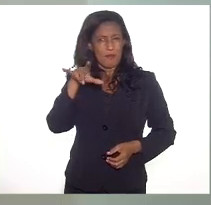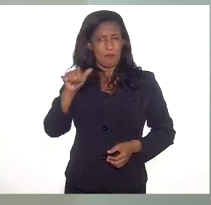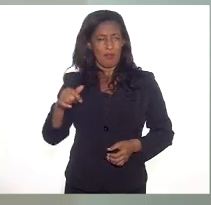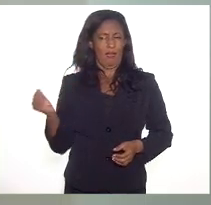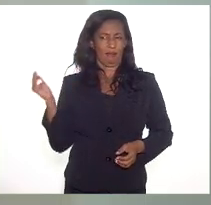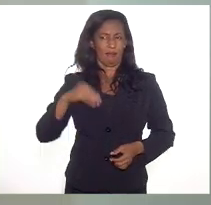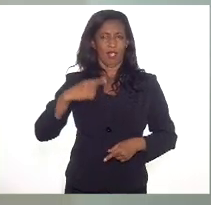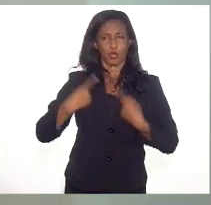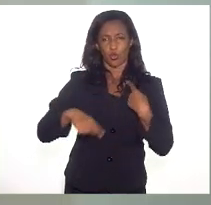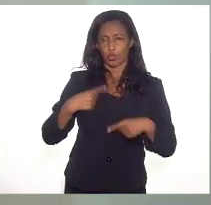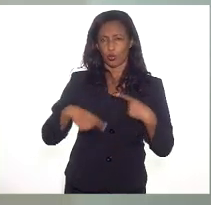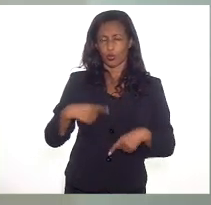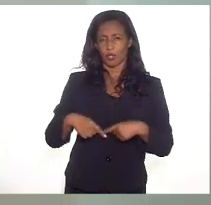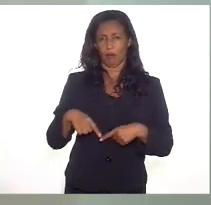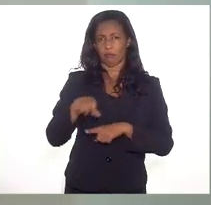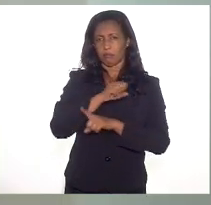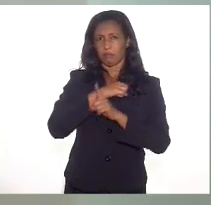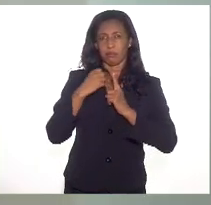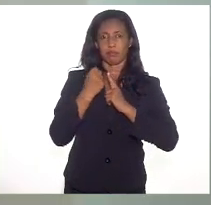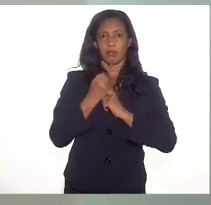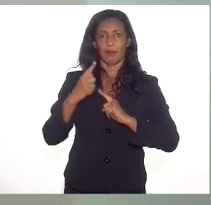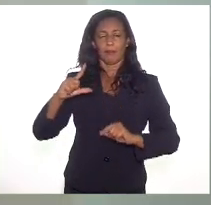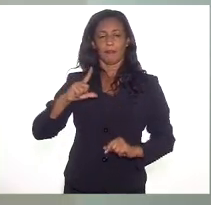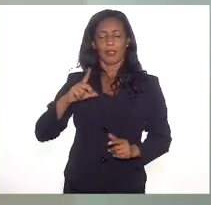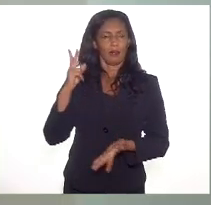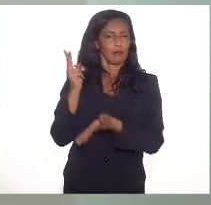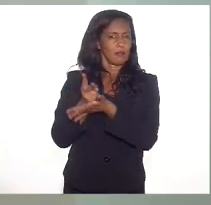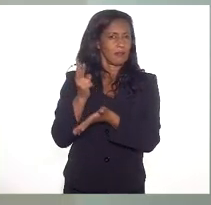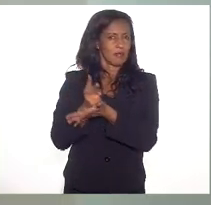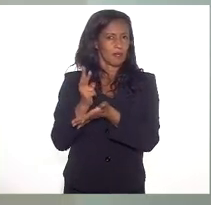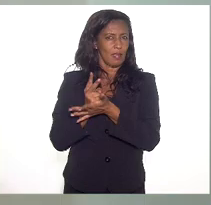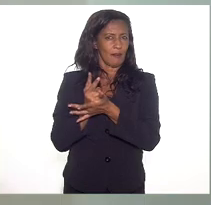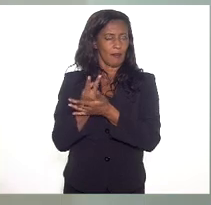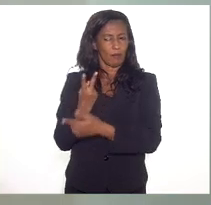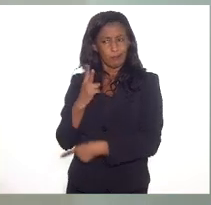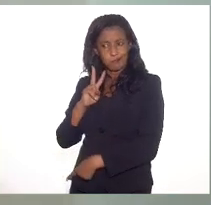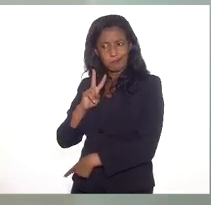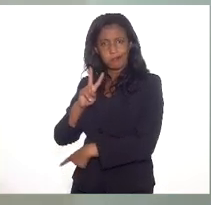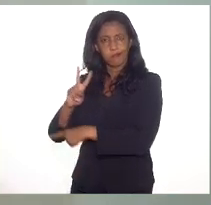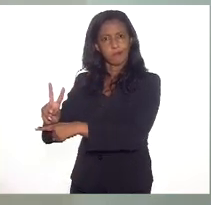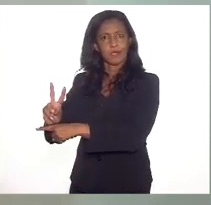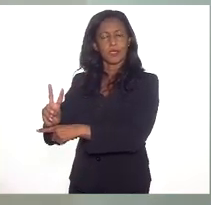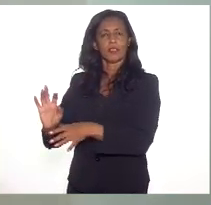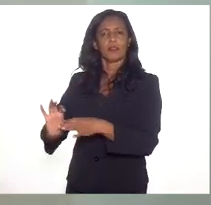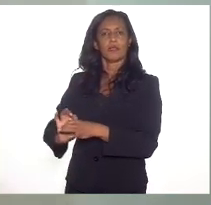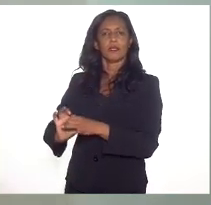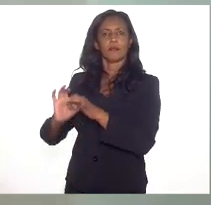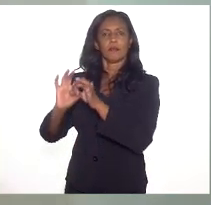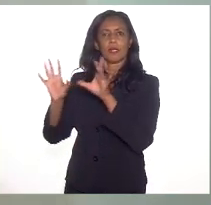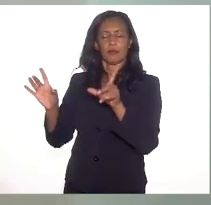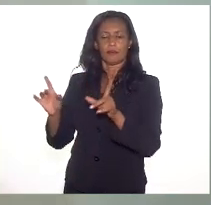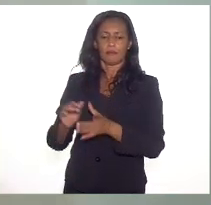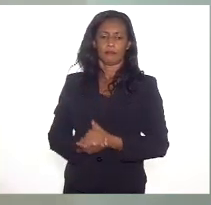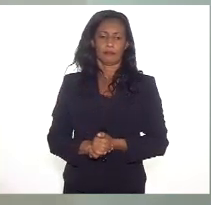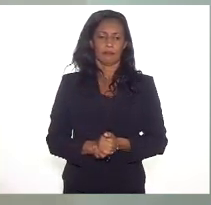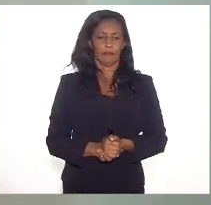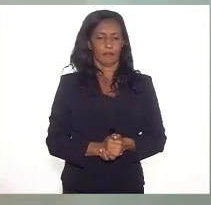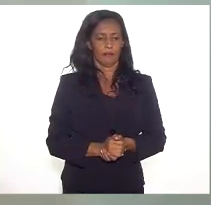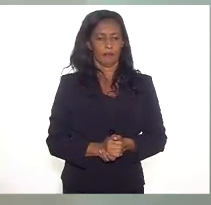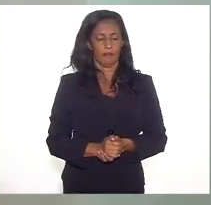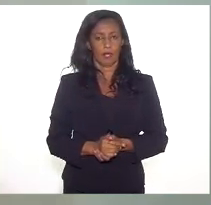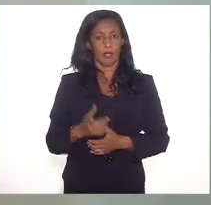o debate da sociedade, para que haja sempre a defesa da liberdade e da democracia.